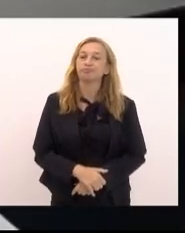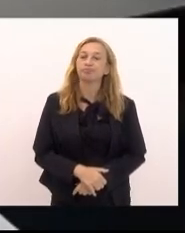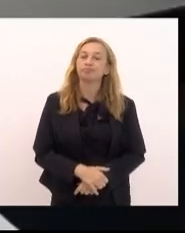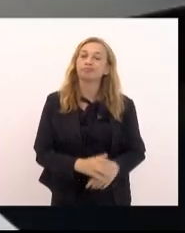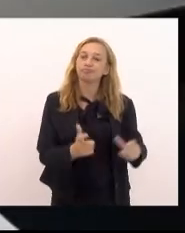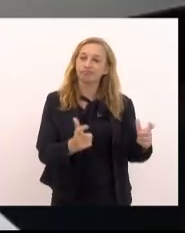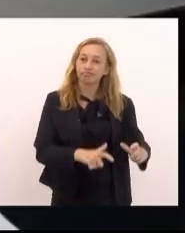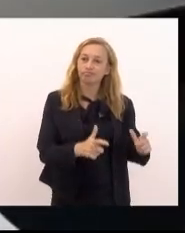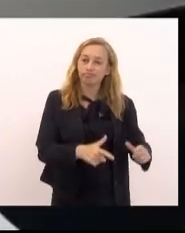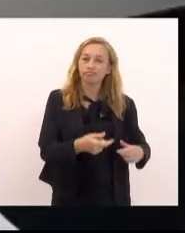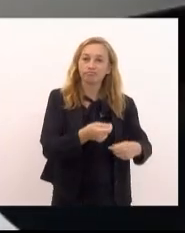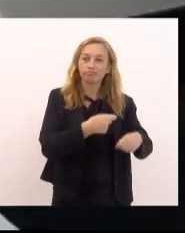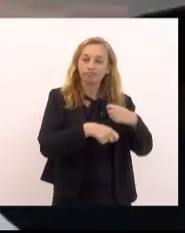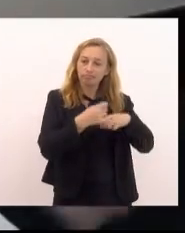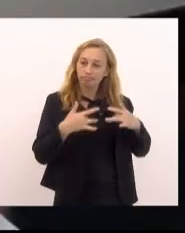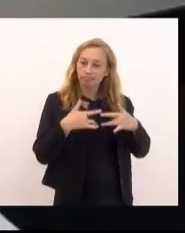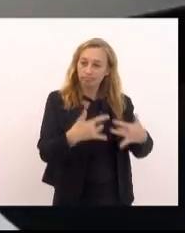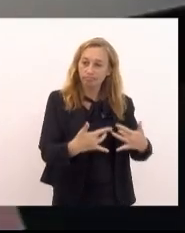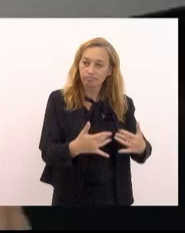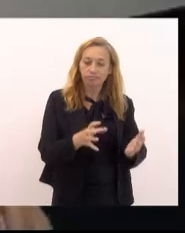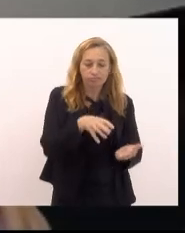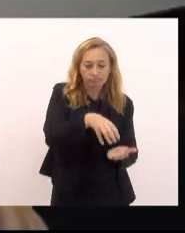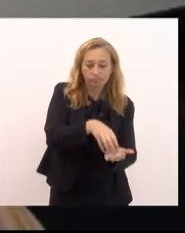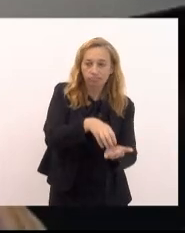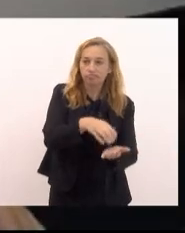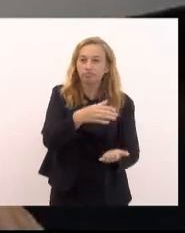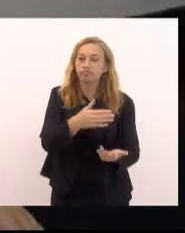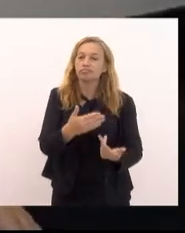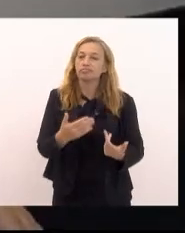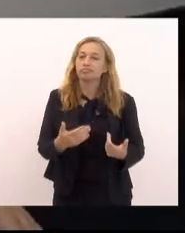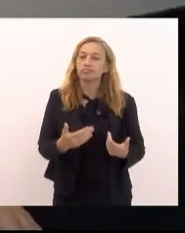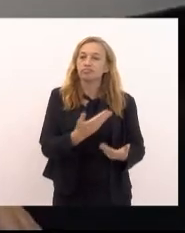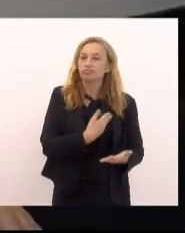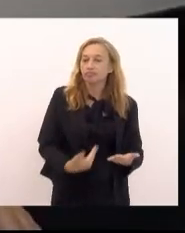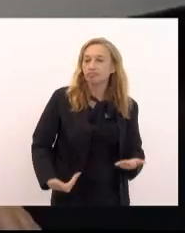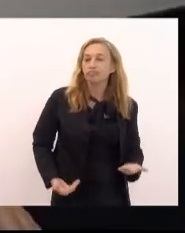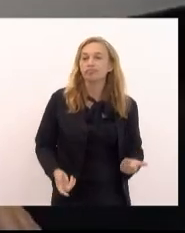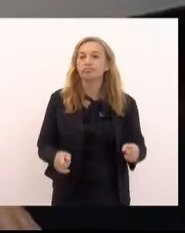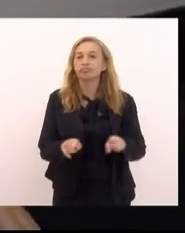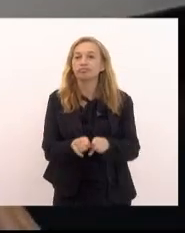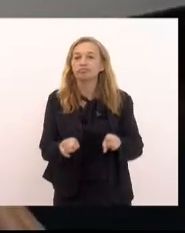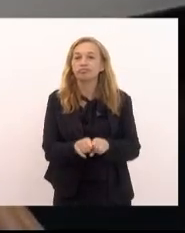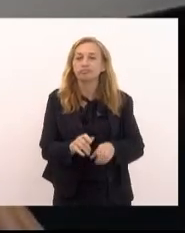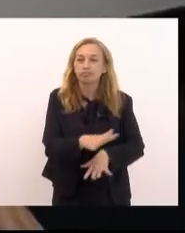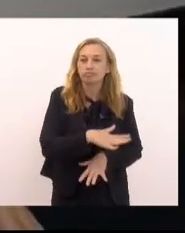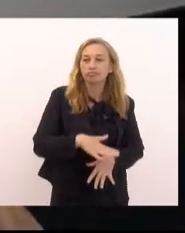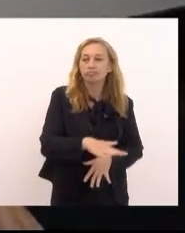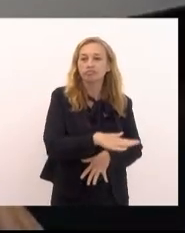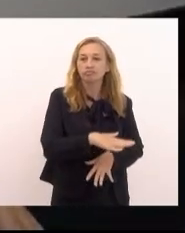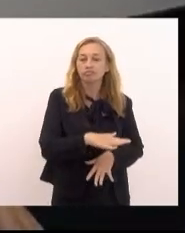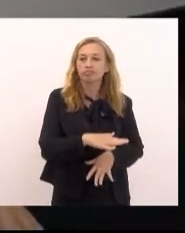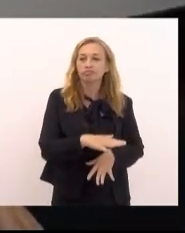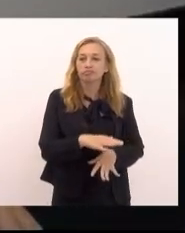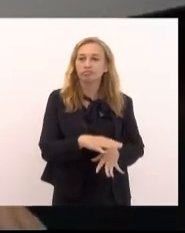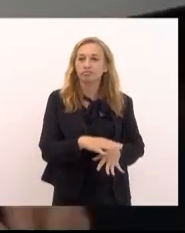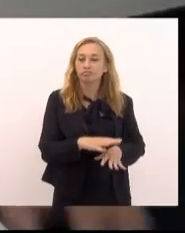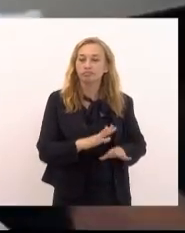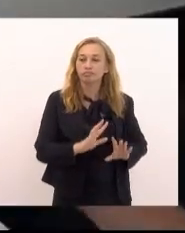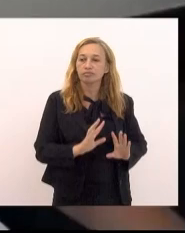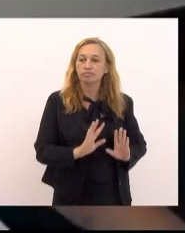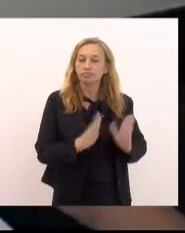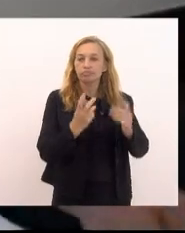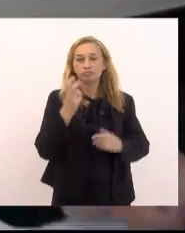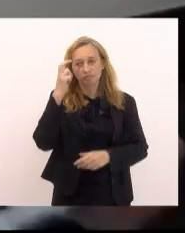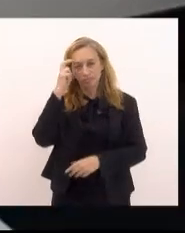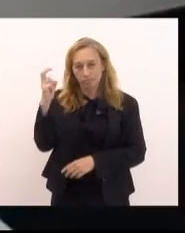espaço de economia solidária, como centro público de Ecosol e, ao mesmo tempo, como um espaço de programações culturais,